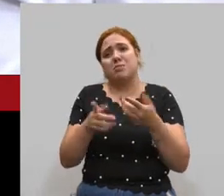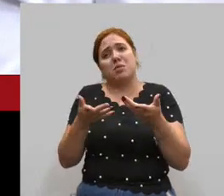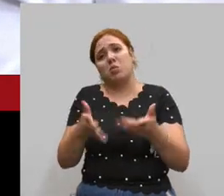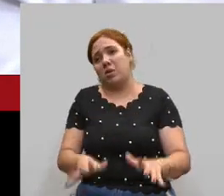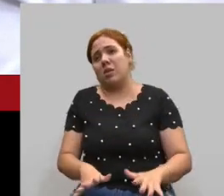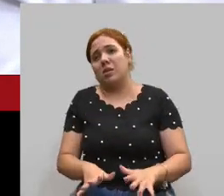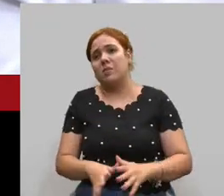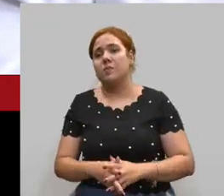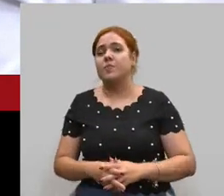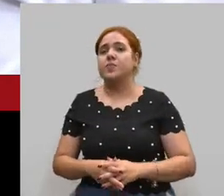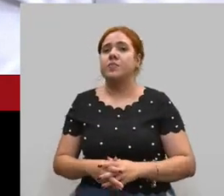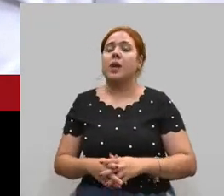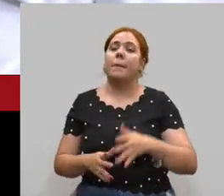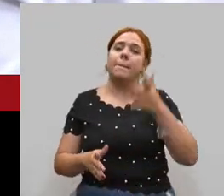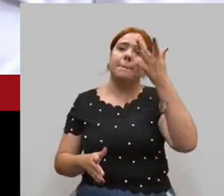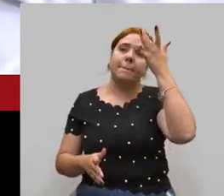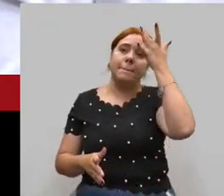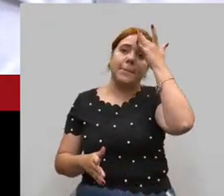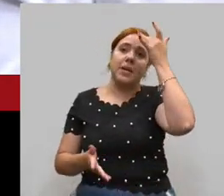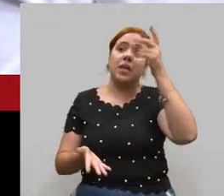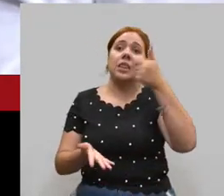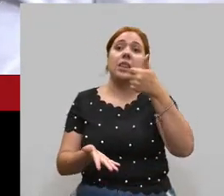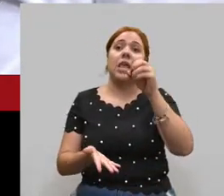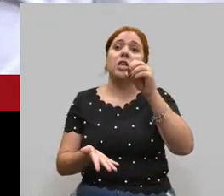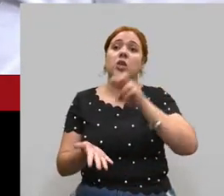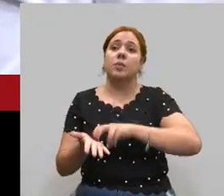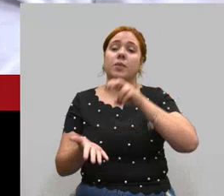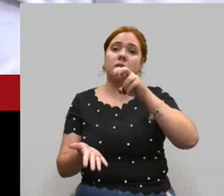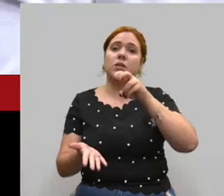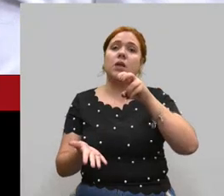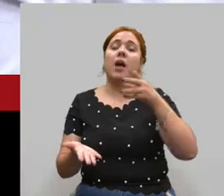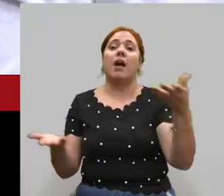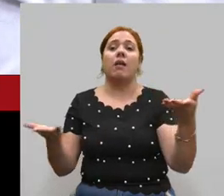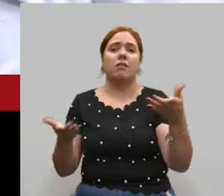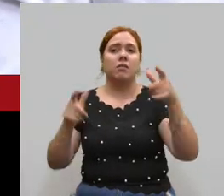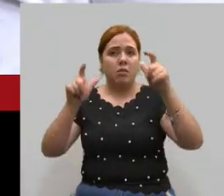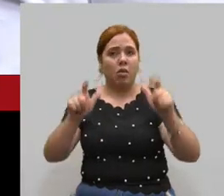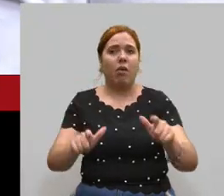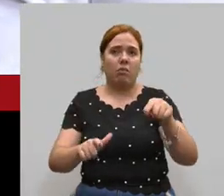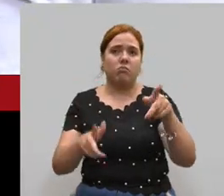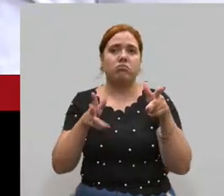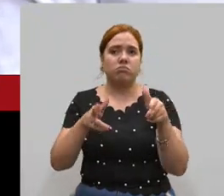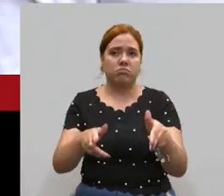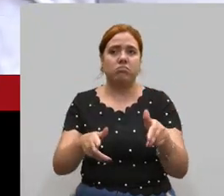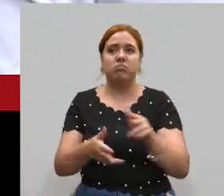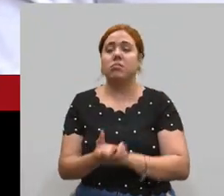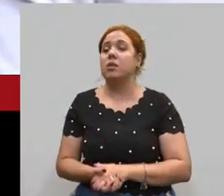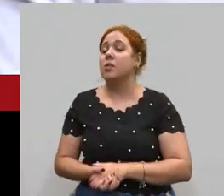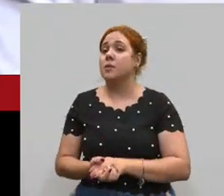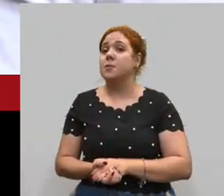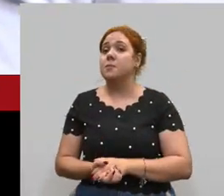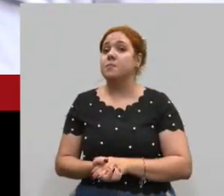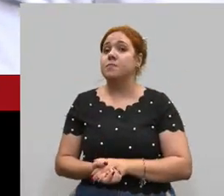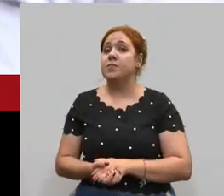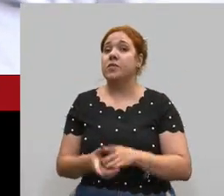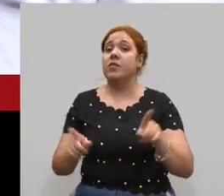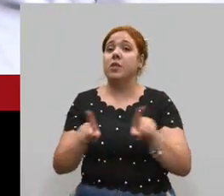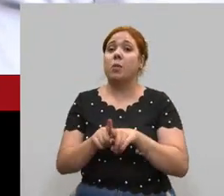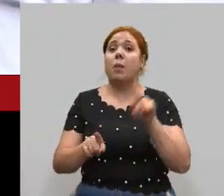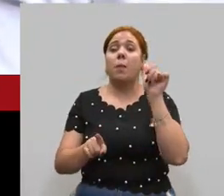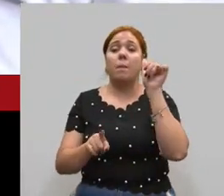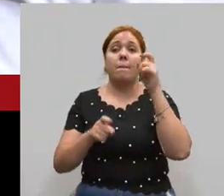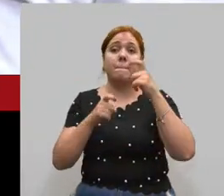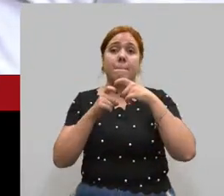mulheres amanhã às 10 horas aqui nesse plenarinho também no qual a aproveito a oportunidade de todos vocês a gente vai ter aqui uma médica especialista em